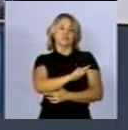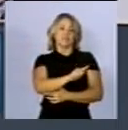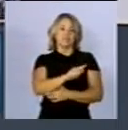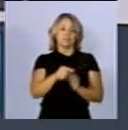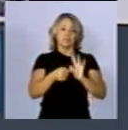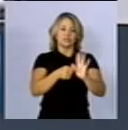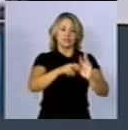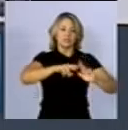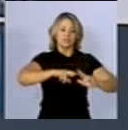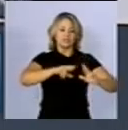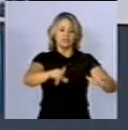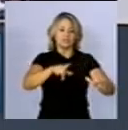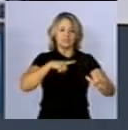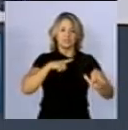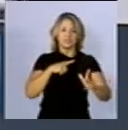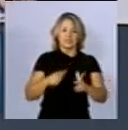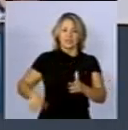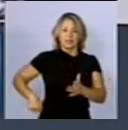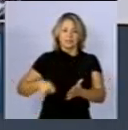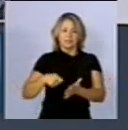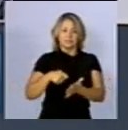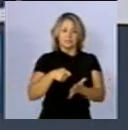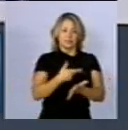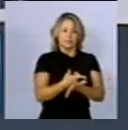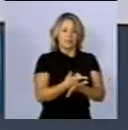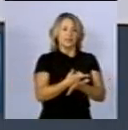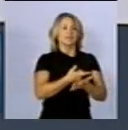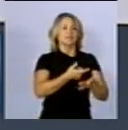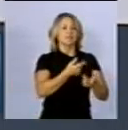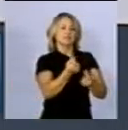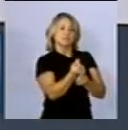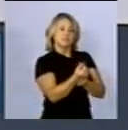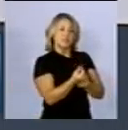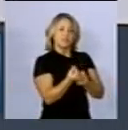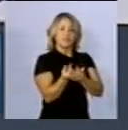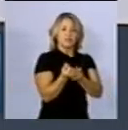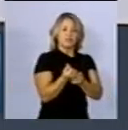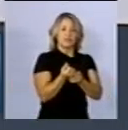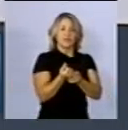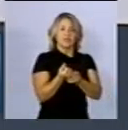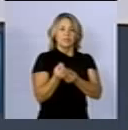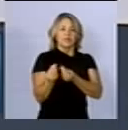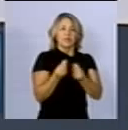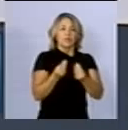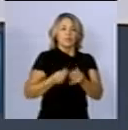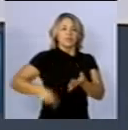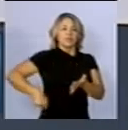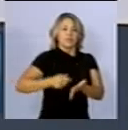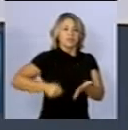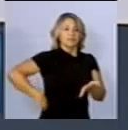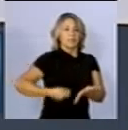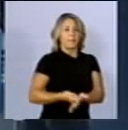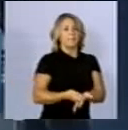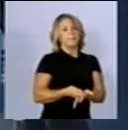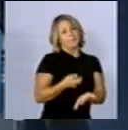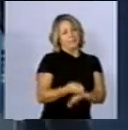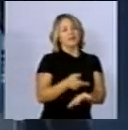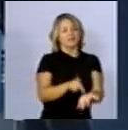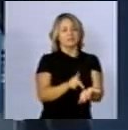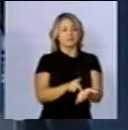diferença que ele tem entre a tarifa que ele consegue oferir e o e o custo do serviço que ele que ele vai ter, a